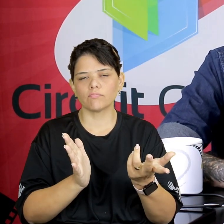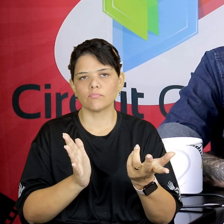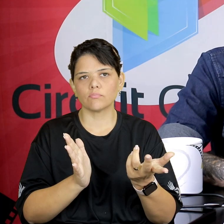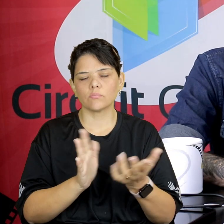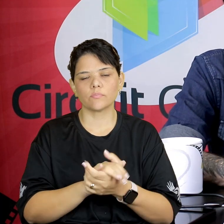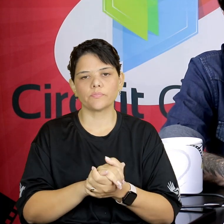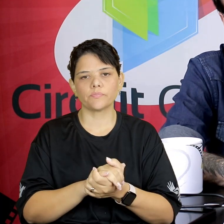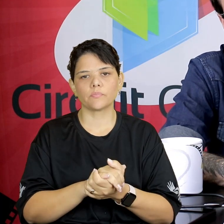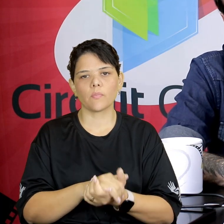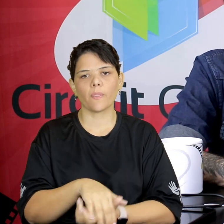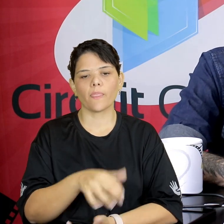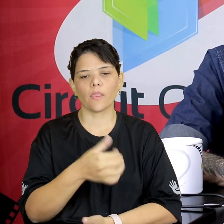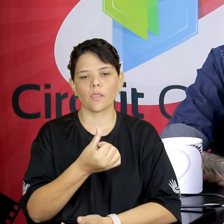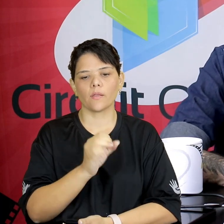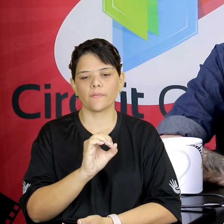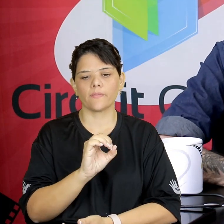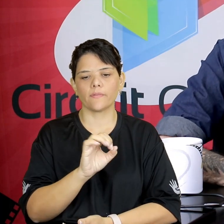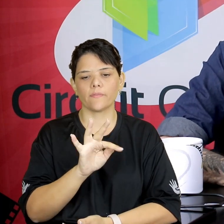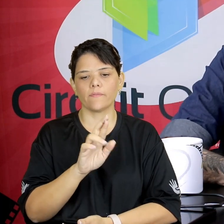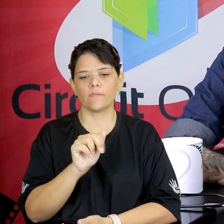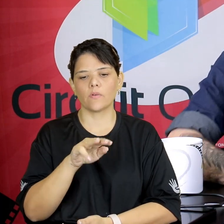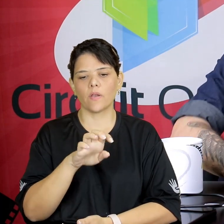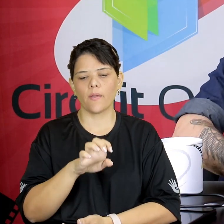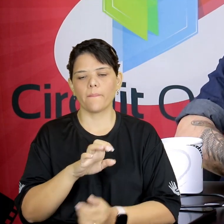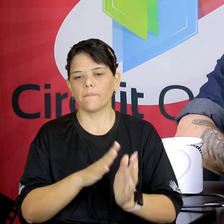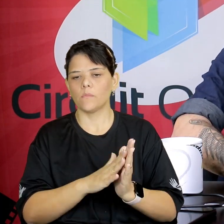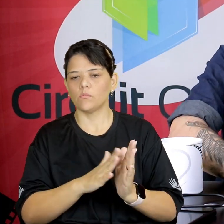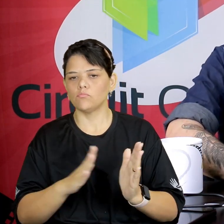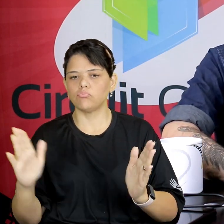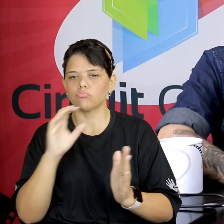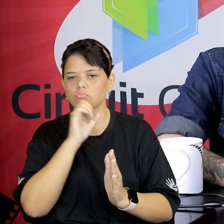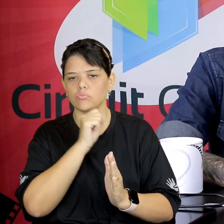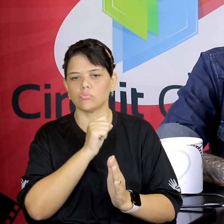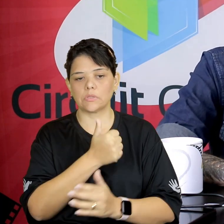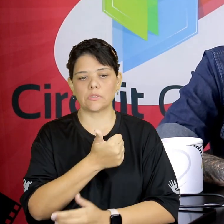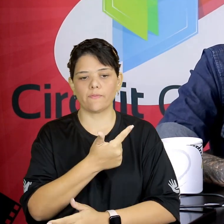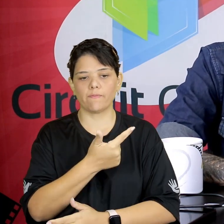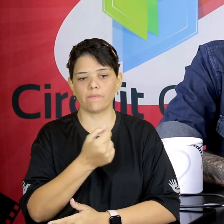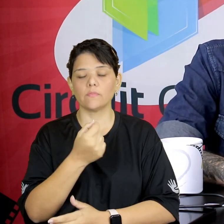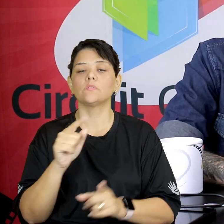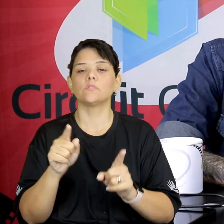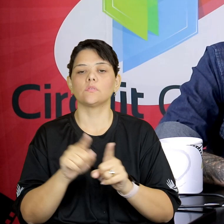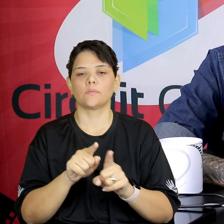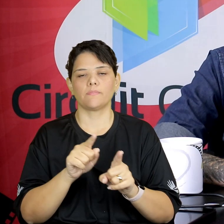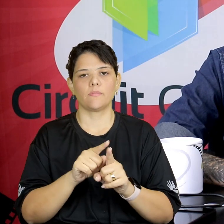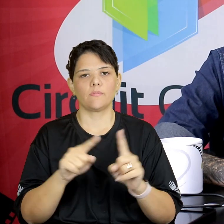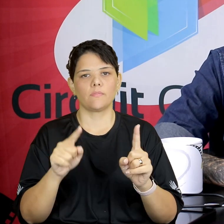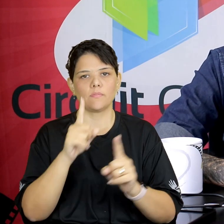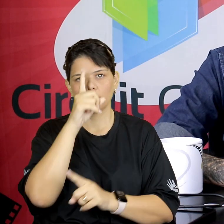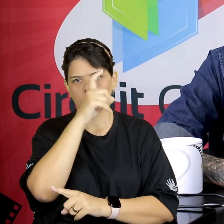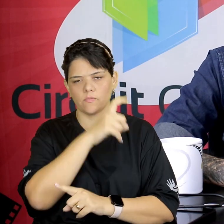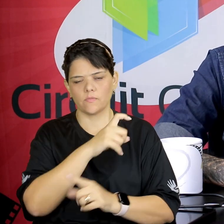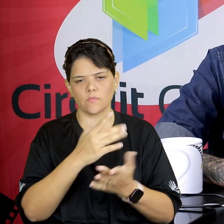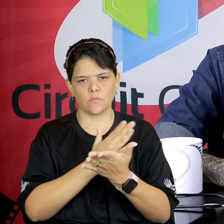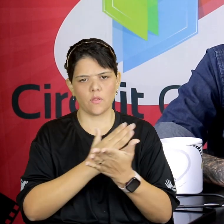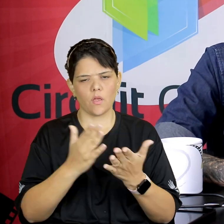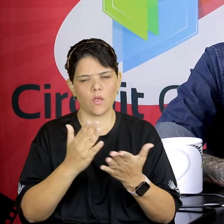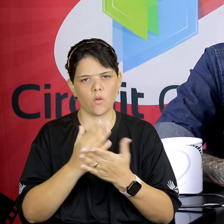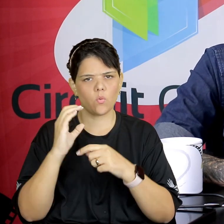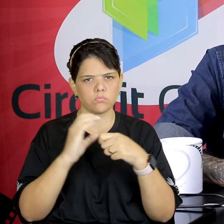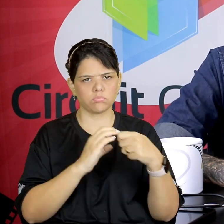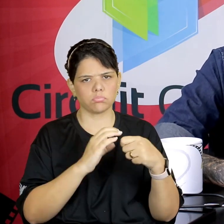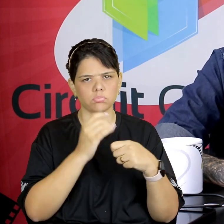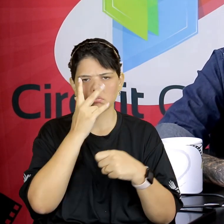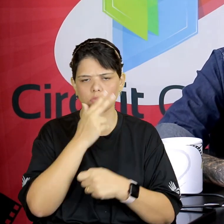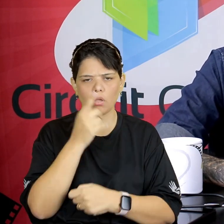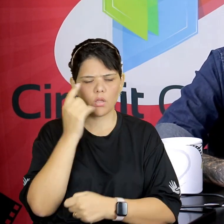Sim, 60 frames por segundo é bem recomendado para slow e 120 mais ainda, mas é bem difícil coisa que faz 120. Se eu não me engano, já tem telefone